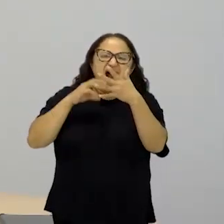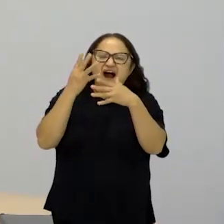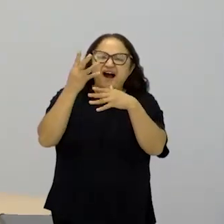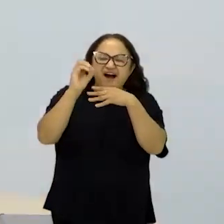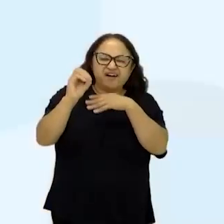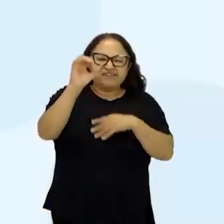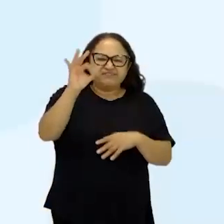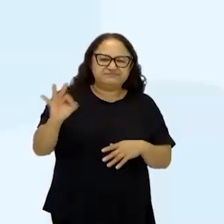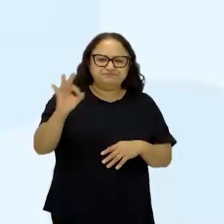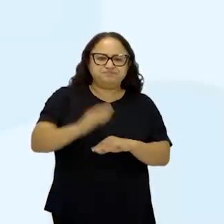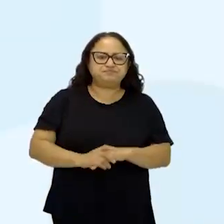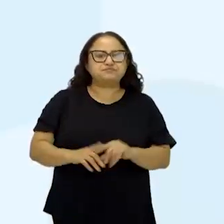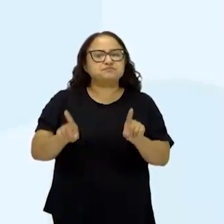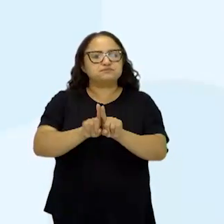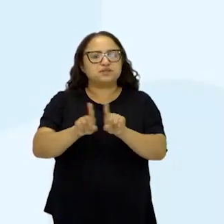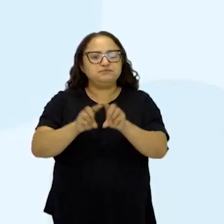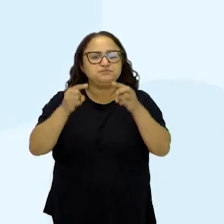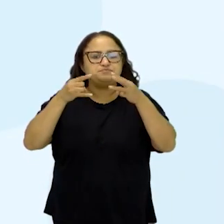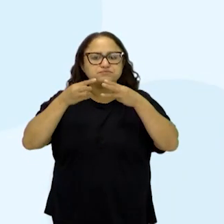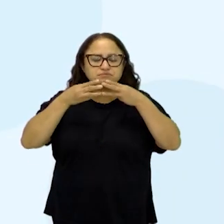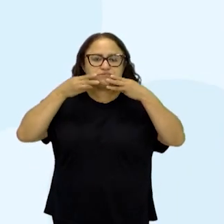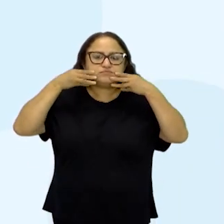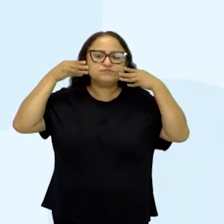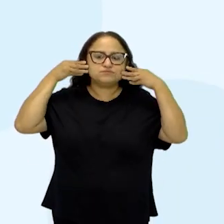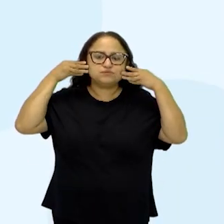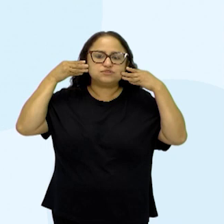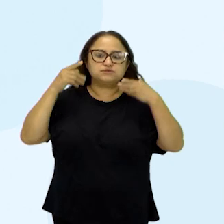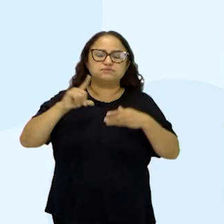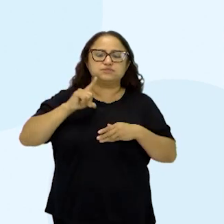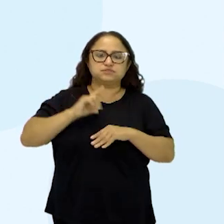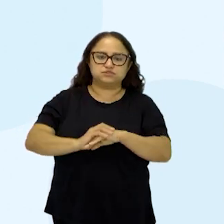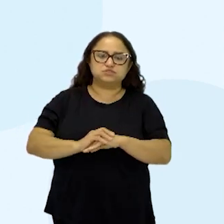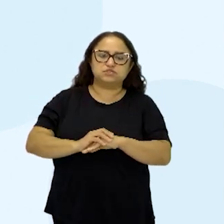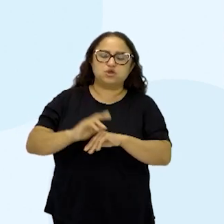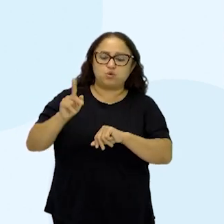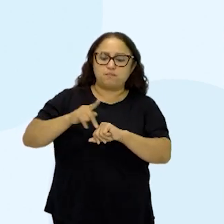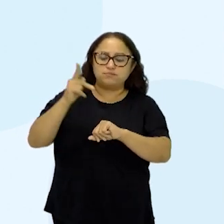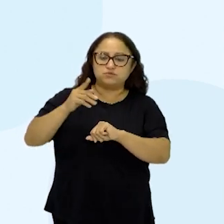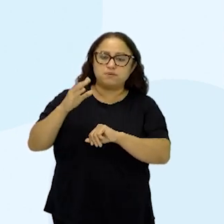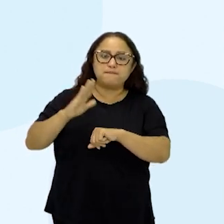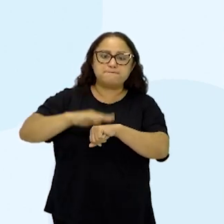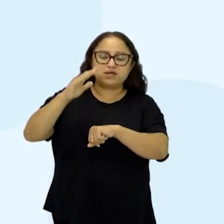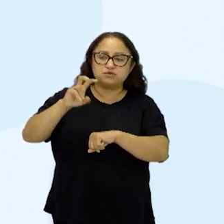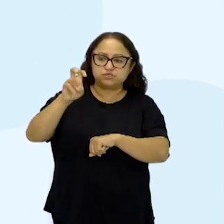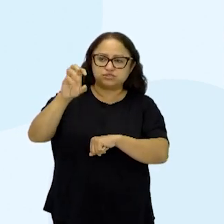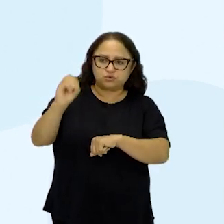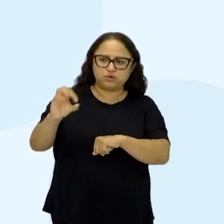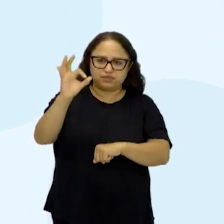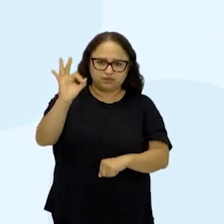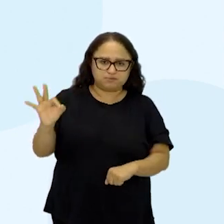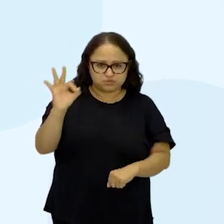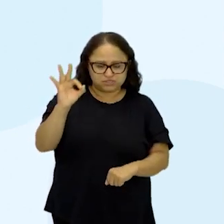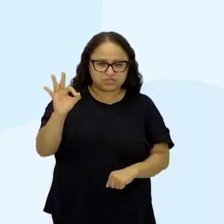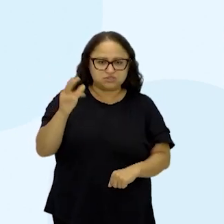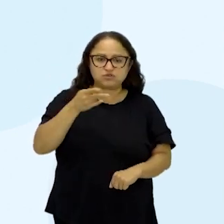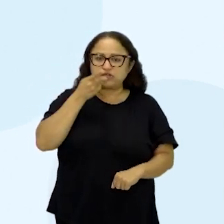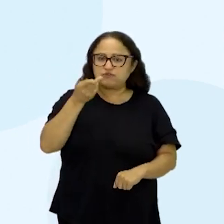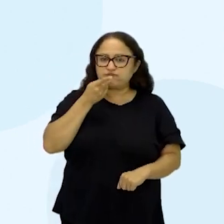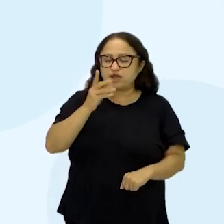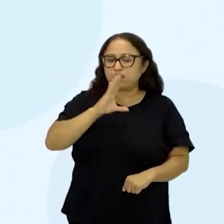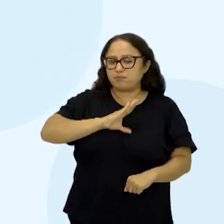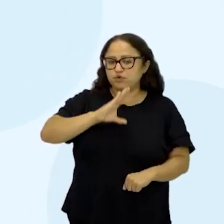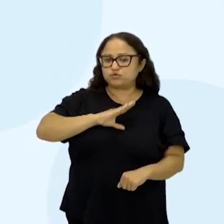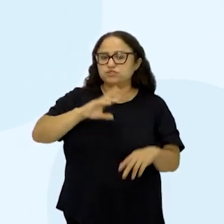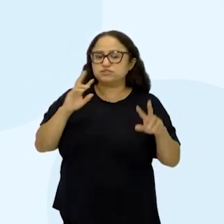língua. Moçambique, eu tenho um número um pouco maior, 50% da população falando língua portuguesa. Eu tenho muito